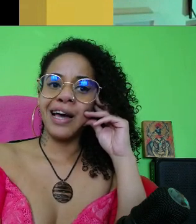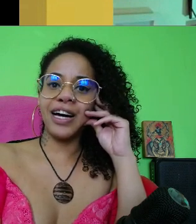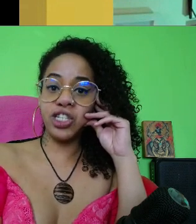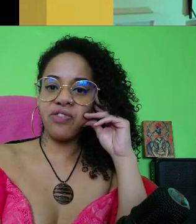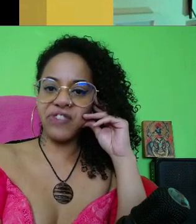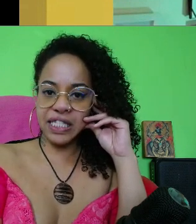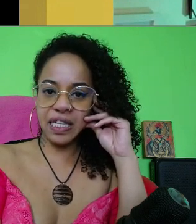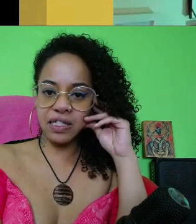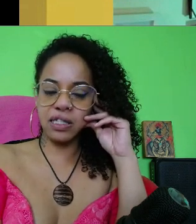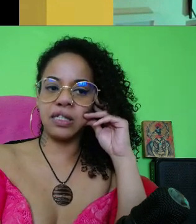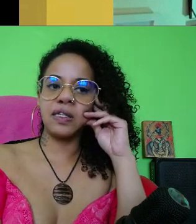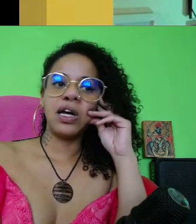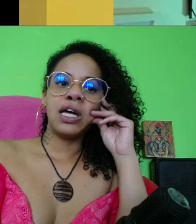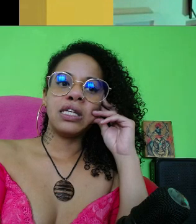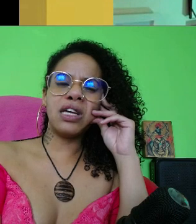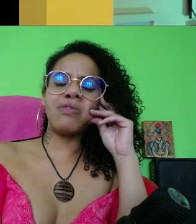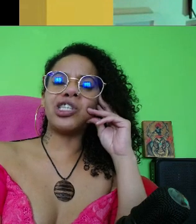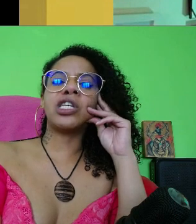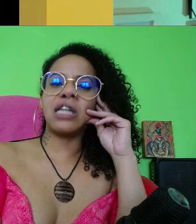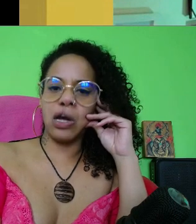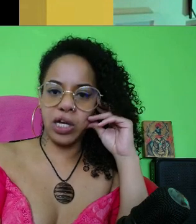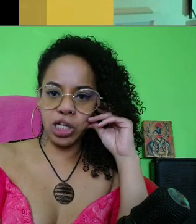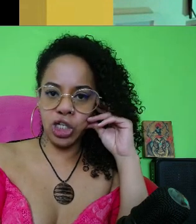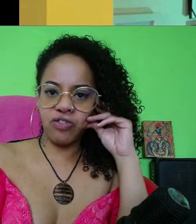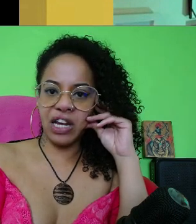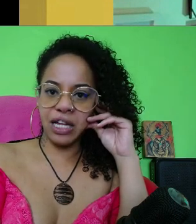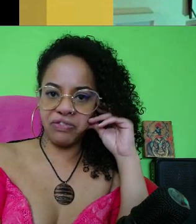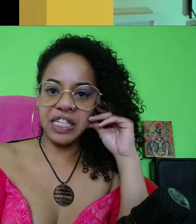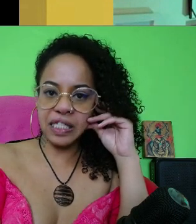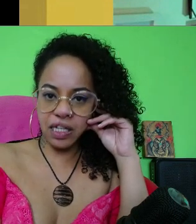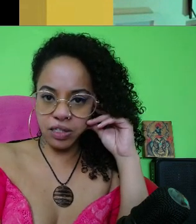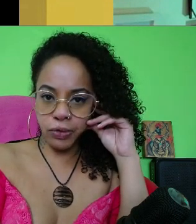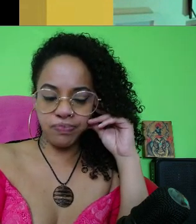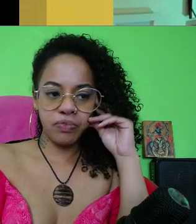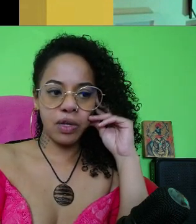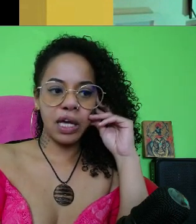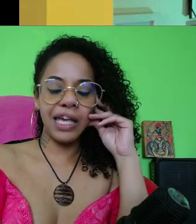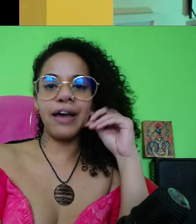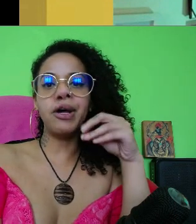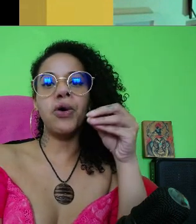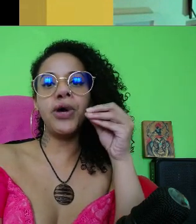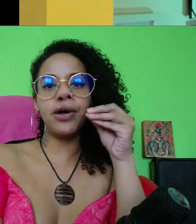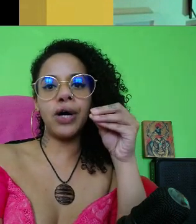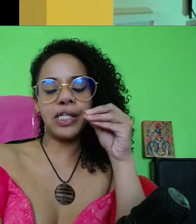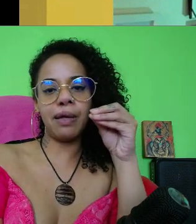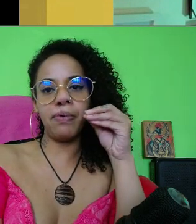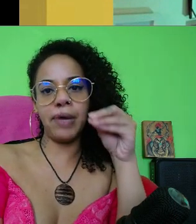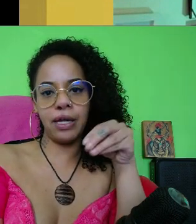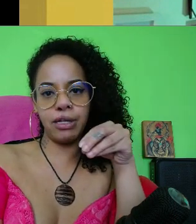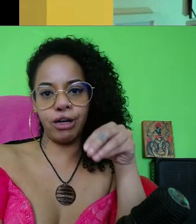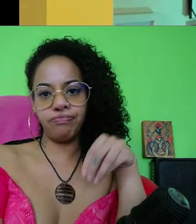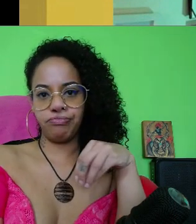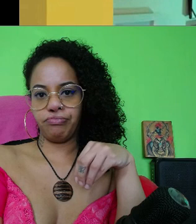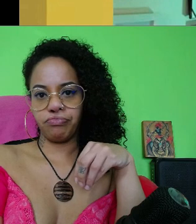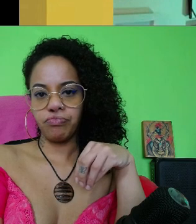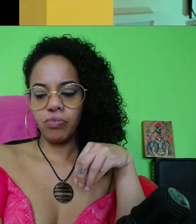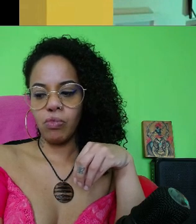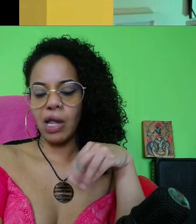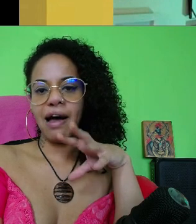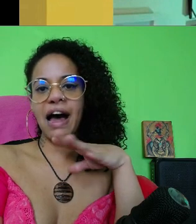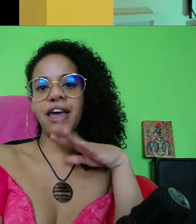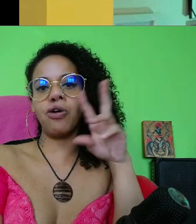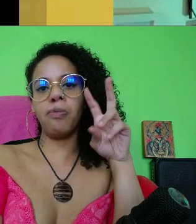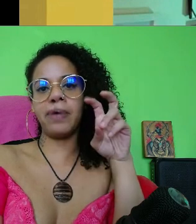né anti-fascistas Você não acha que tá na hora da gente falar do fascismo E aí Rui Costa pimenta